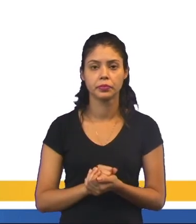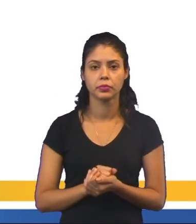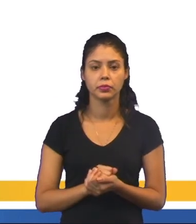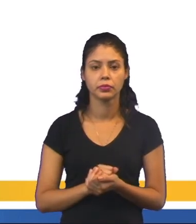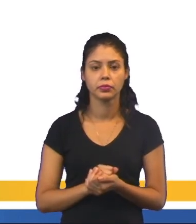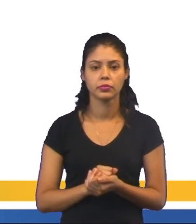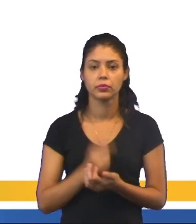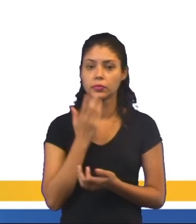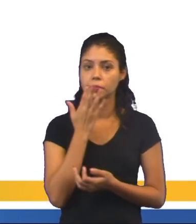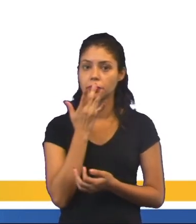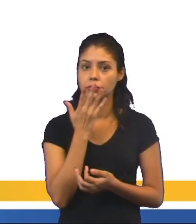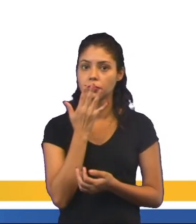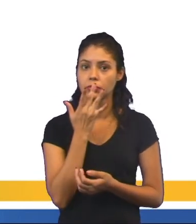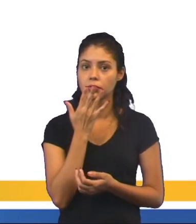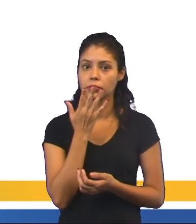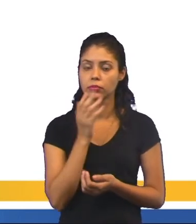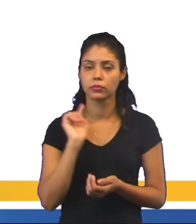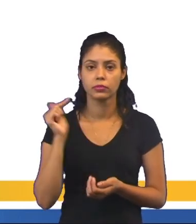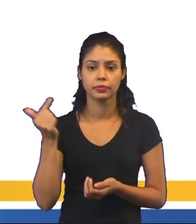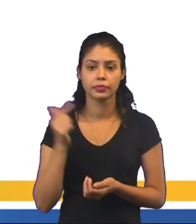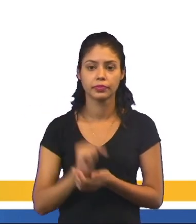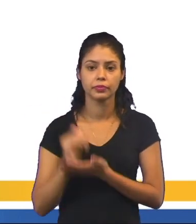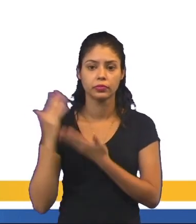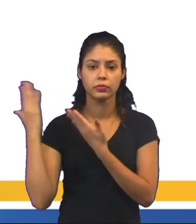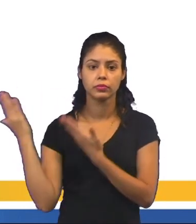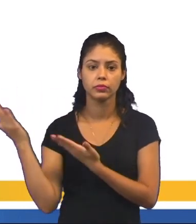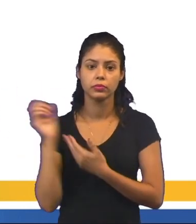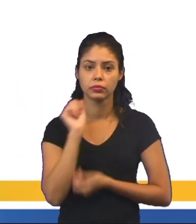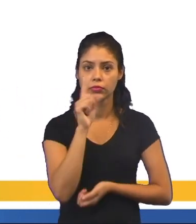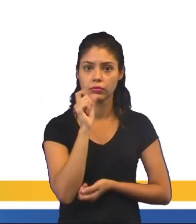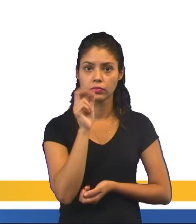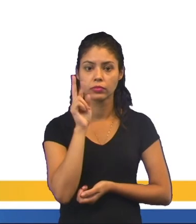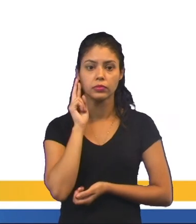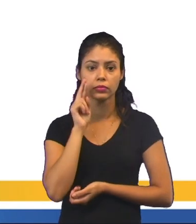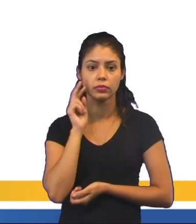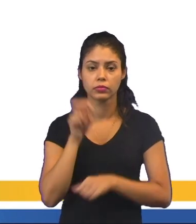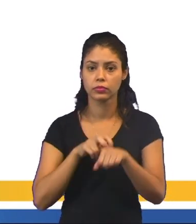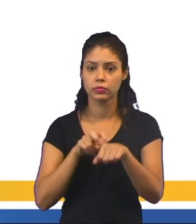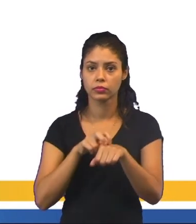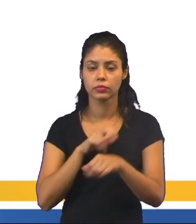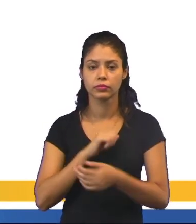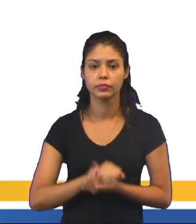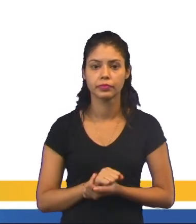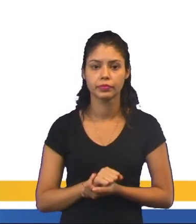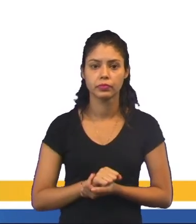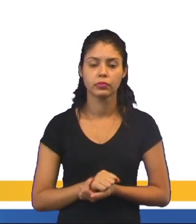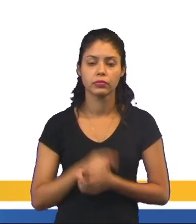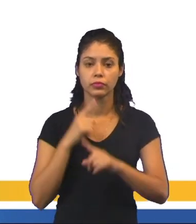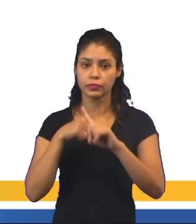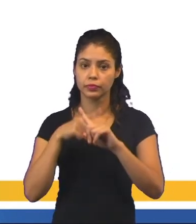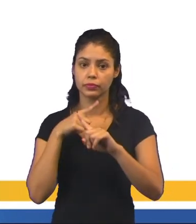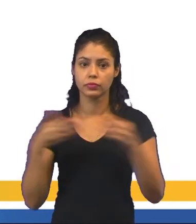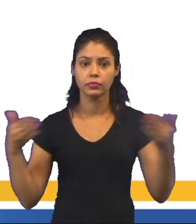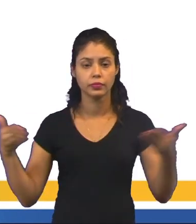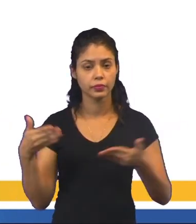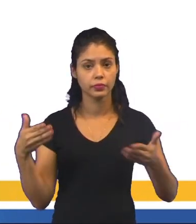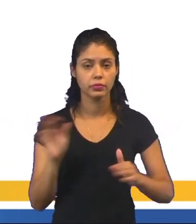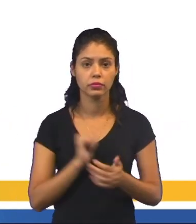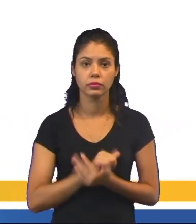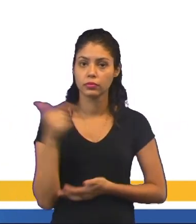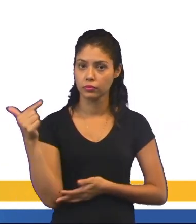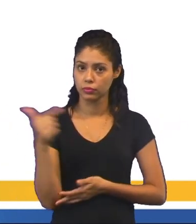Eu coloquei agora elas com outras cores, o azul, o rosa e o verde. Então, essa multiplicação agora é